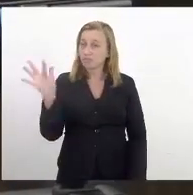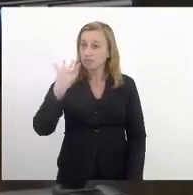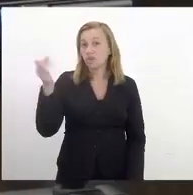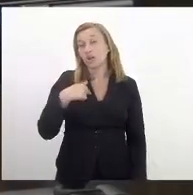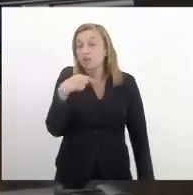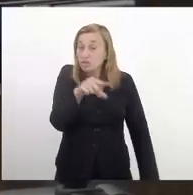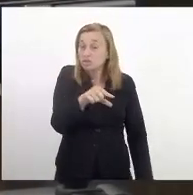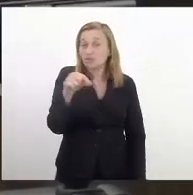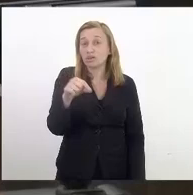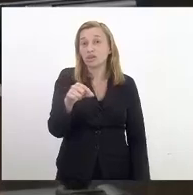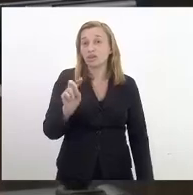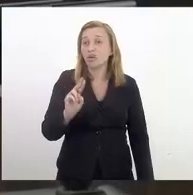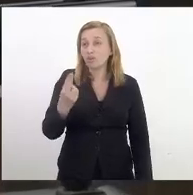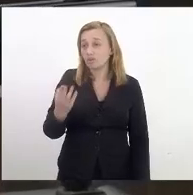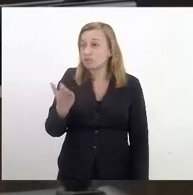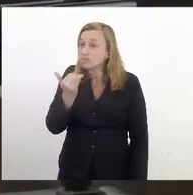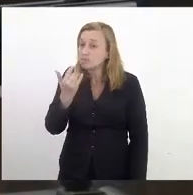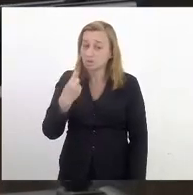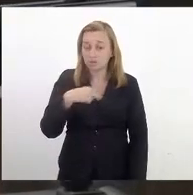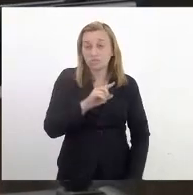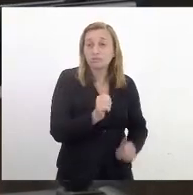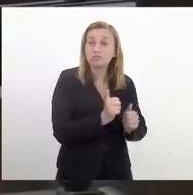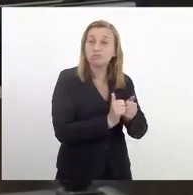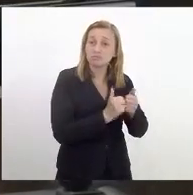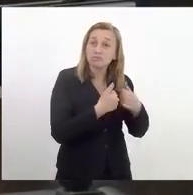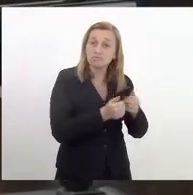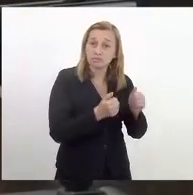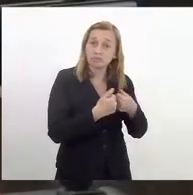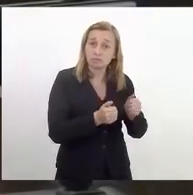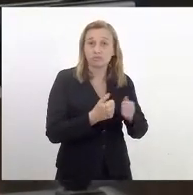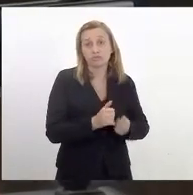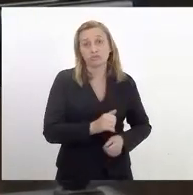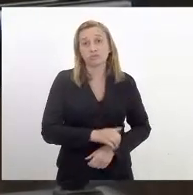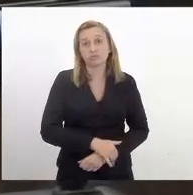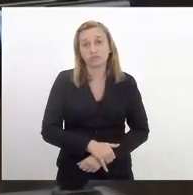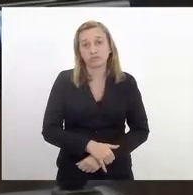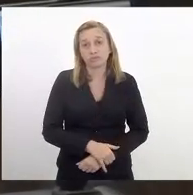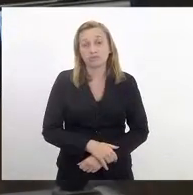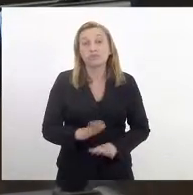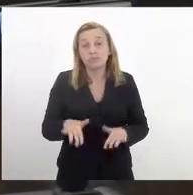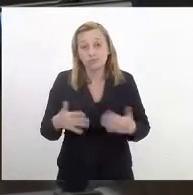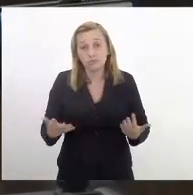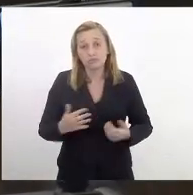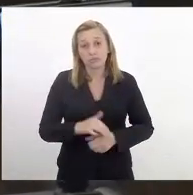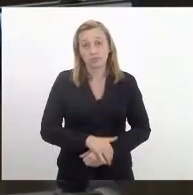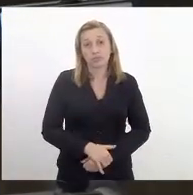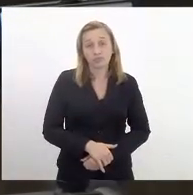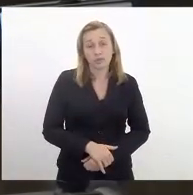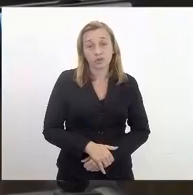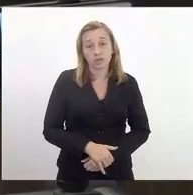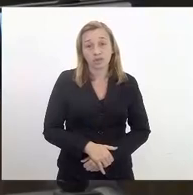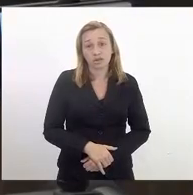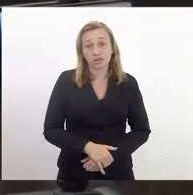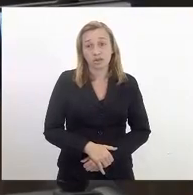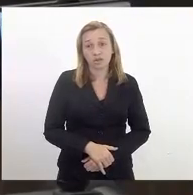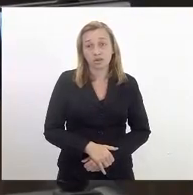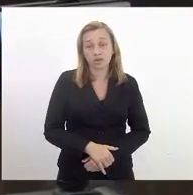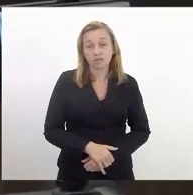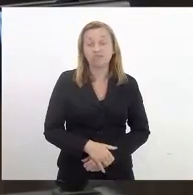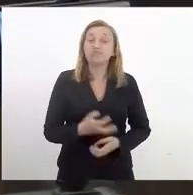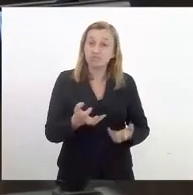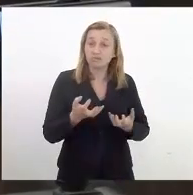que escolher ou fazer um lanche ou ir de ônibus para faculdade bom então eu eu quero